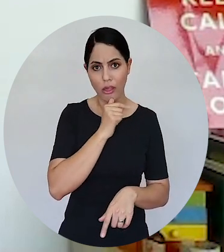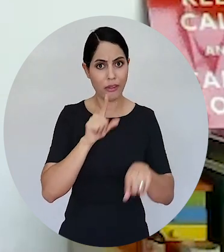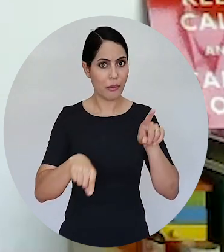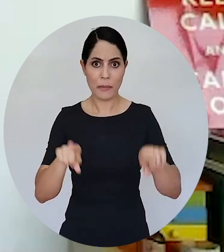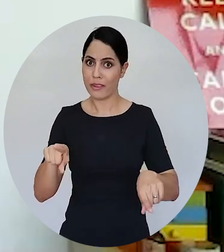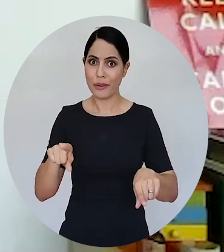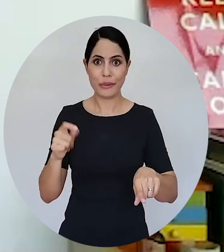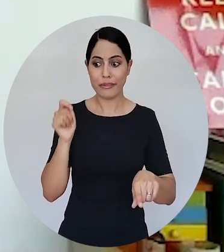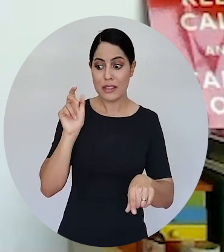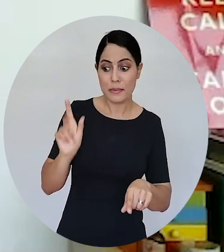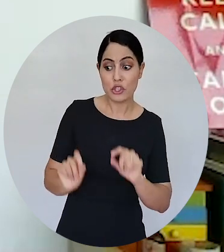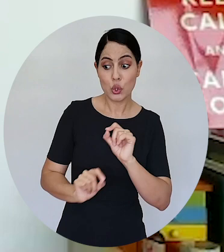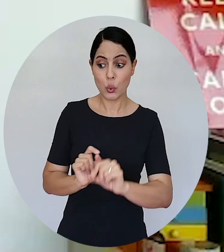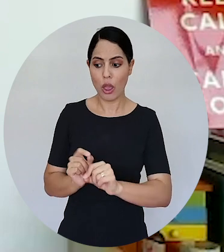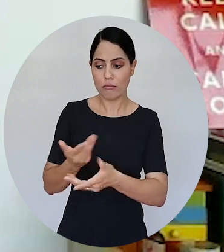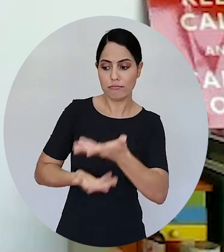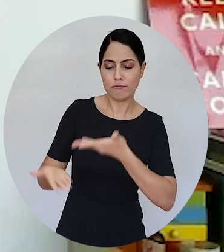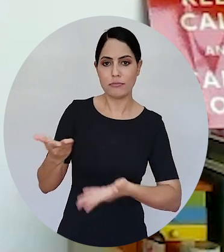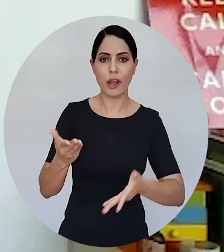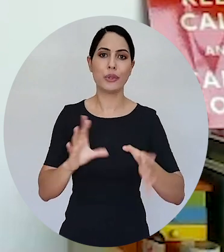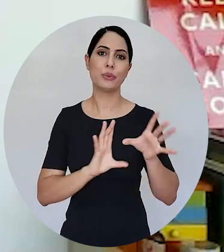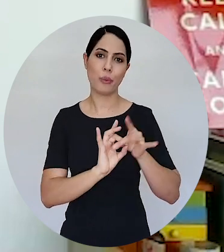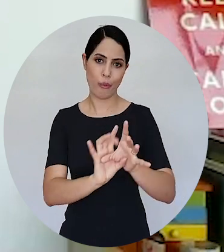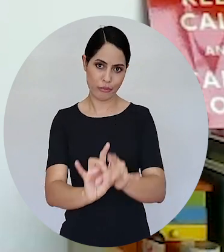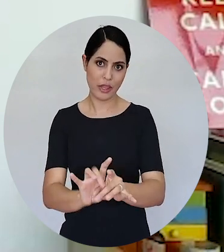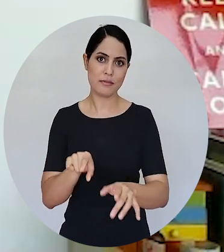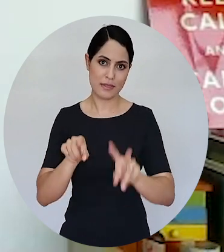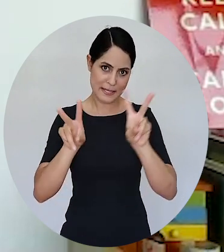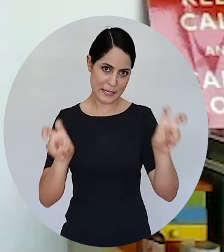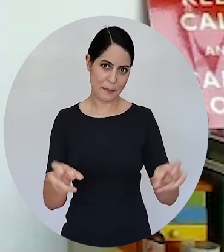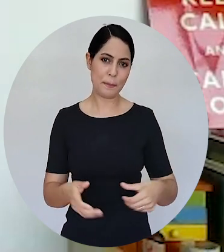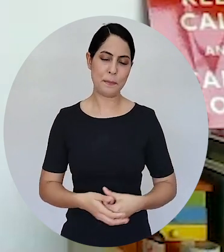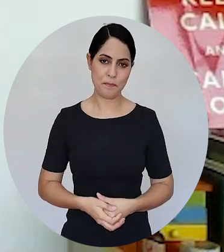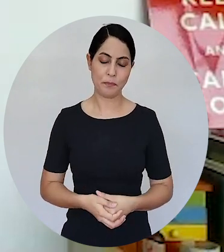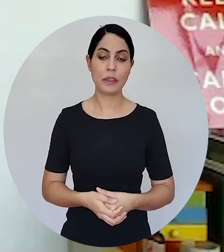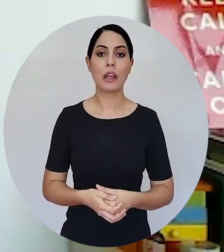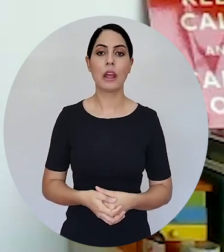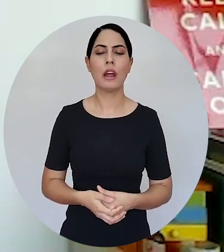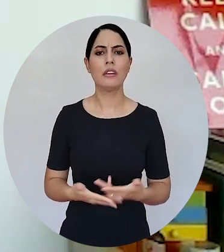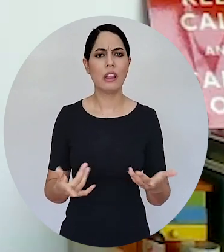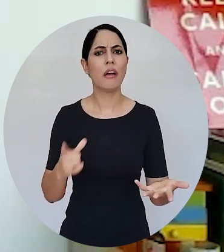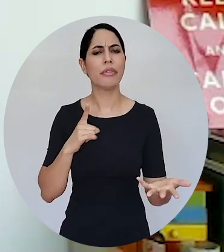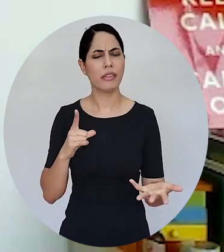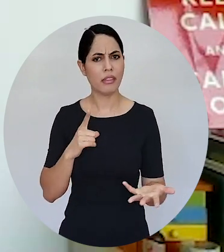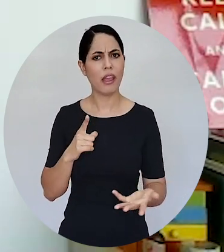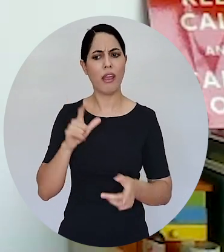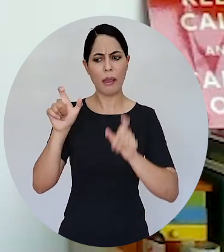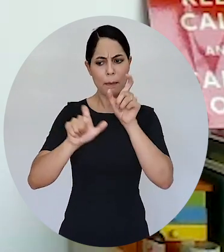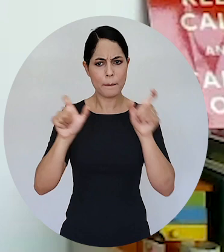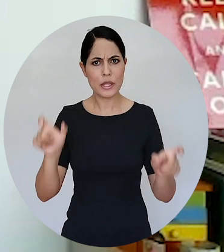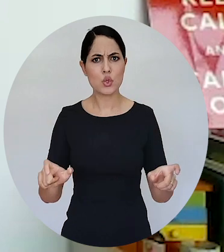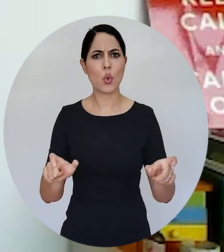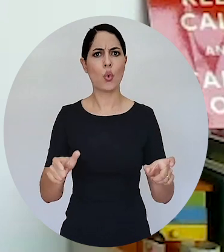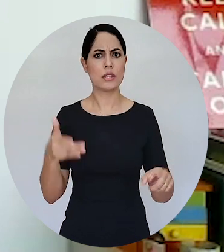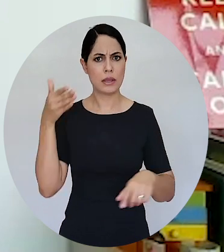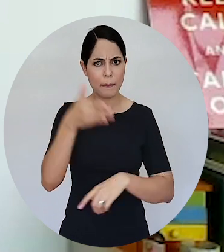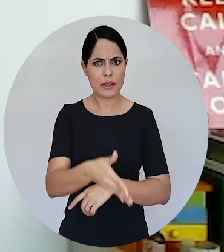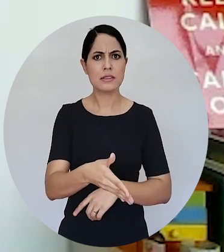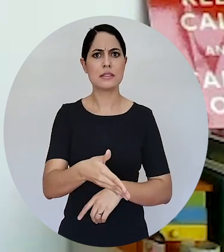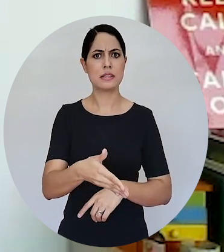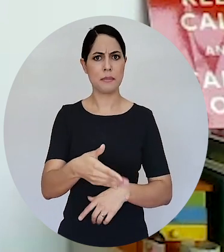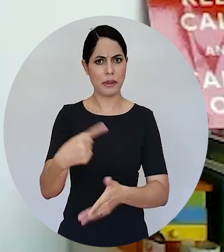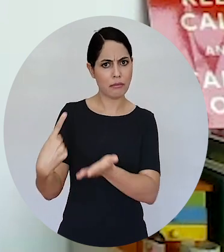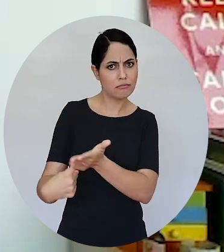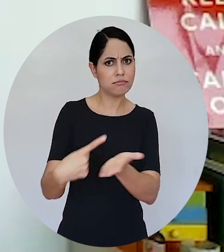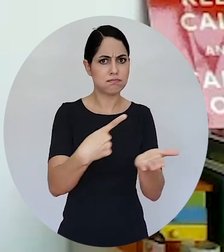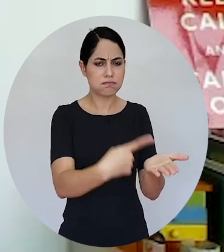ter essa expertise necessária dentro de um contexto de propriedade intelectual. Todas as pessoas que passam pela mediação,